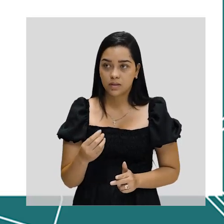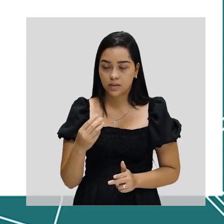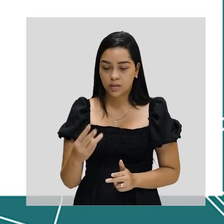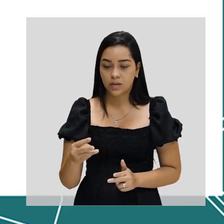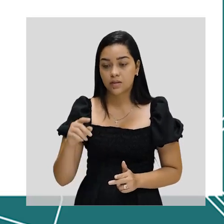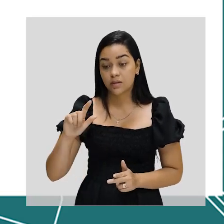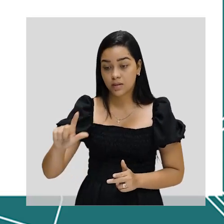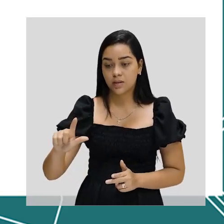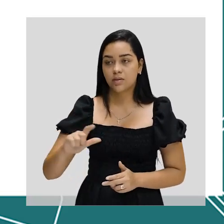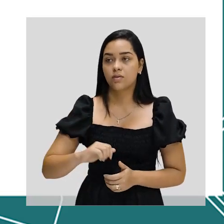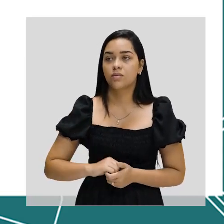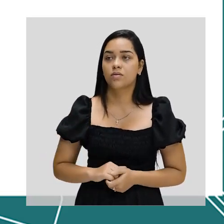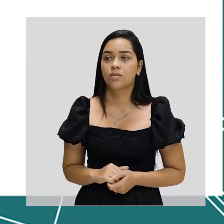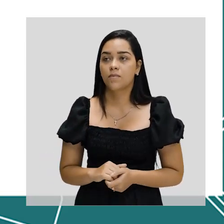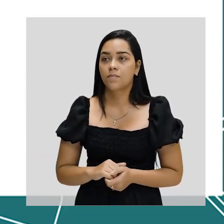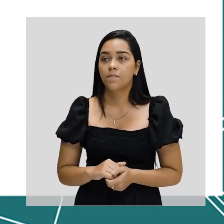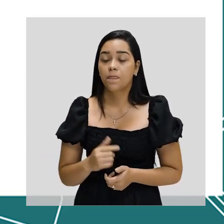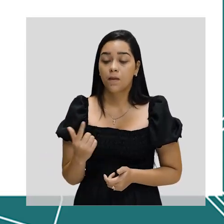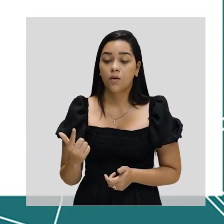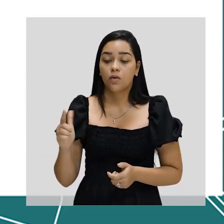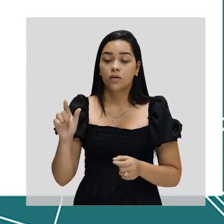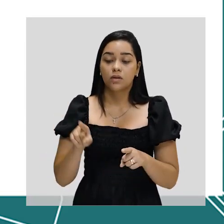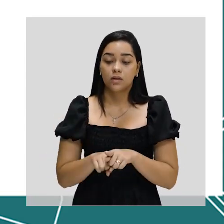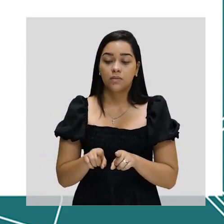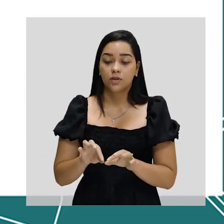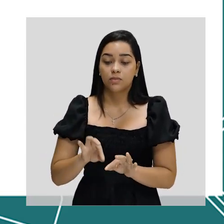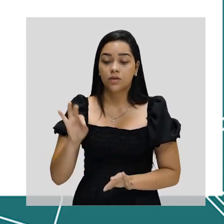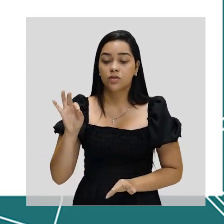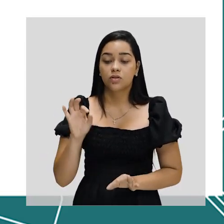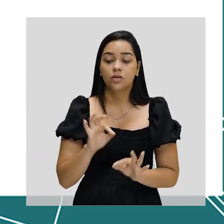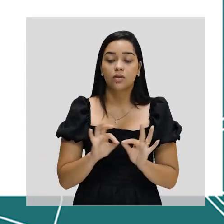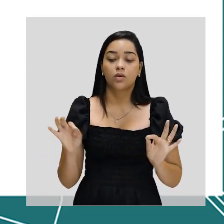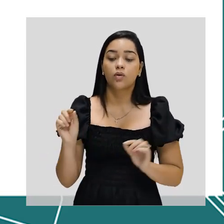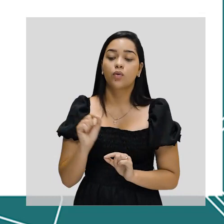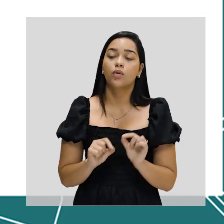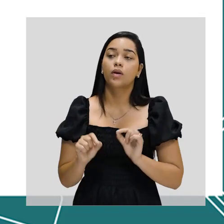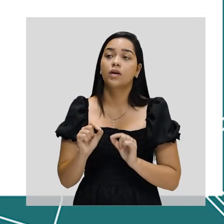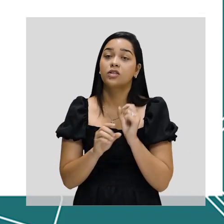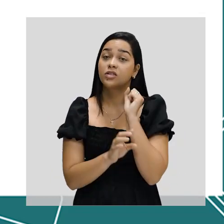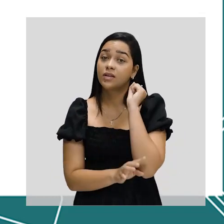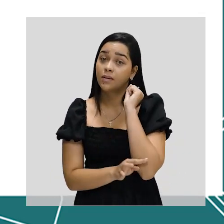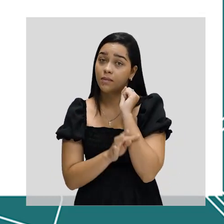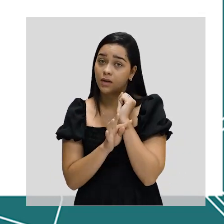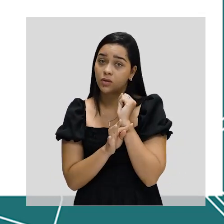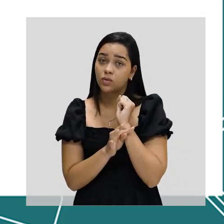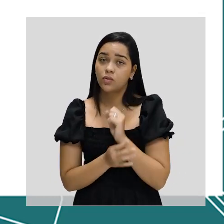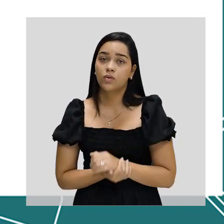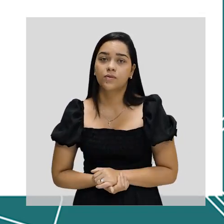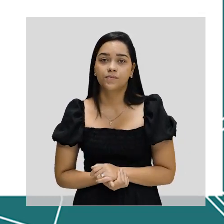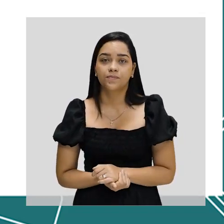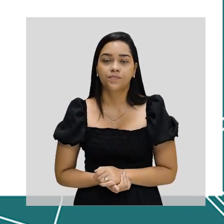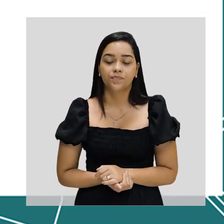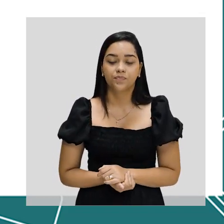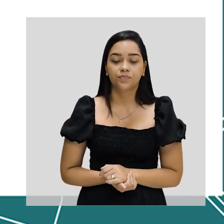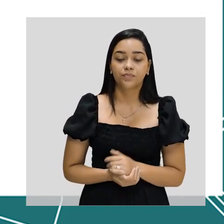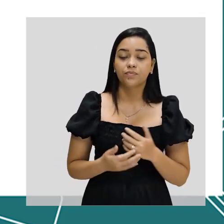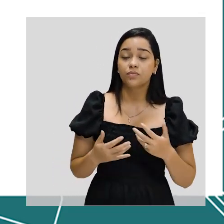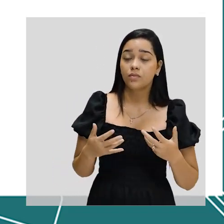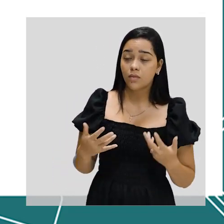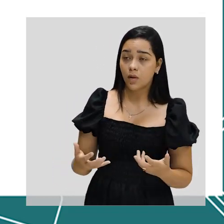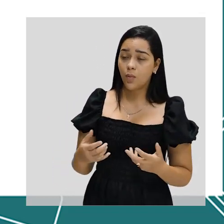0,3 litros. Uma outra unidade de medida é a unidade de temperatura. E